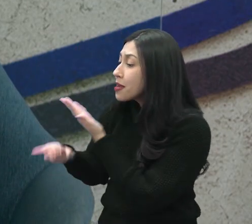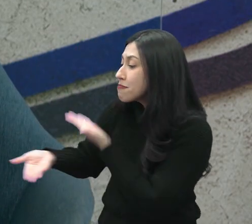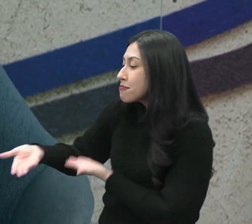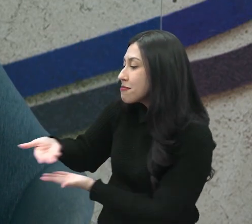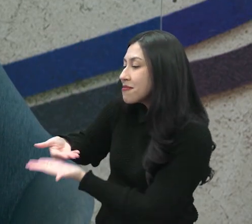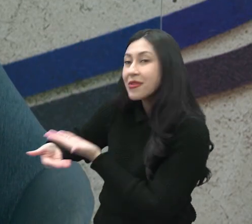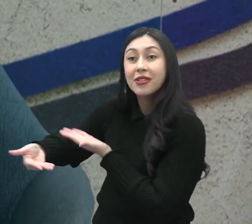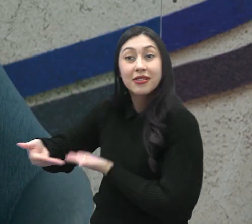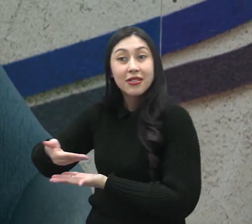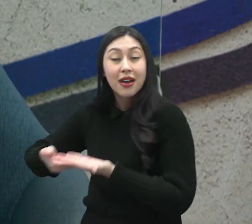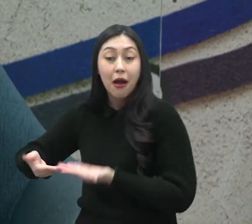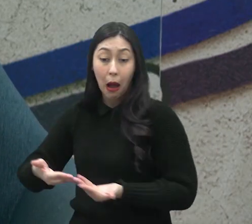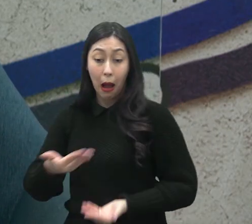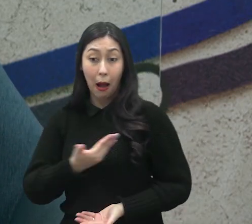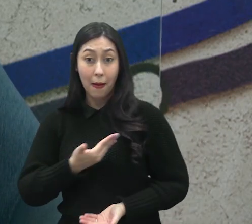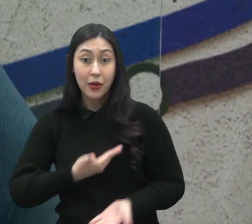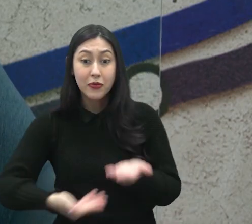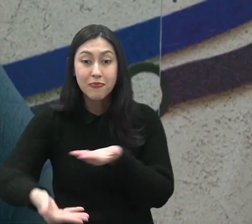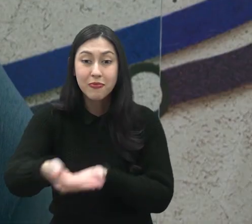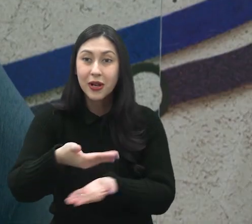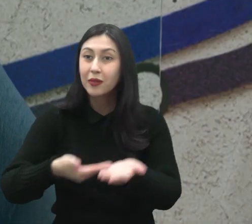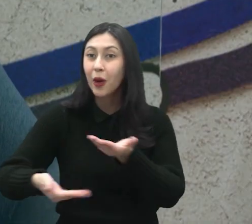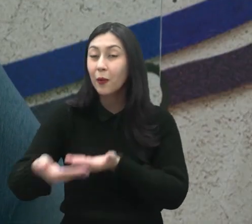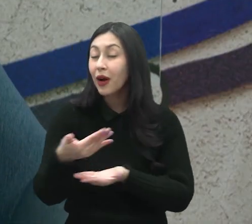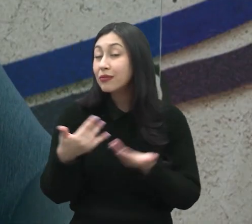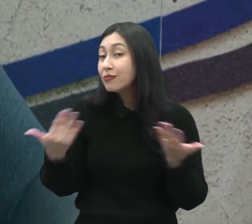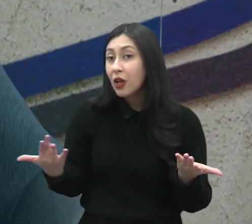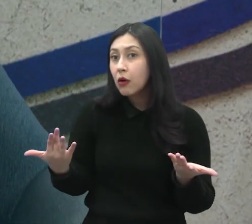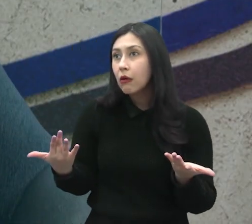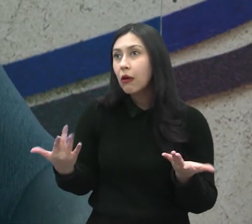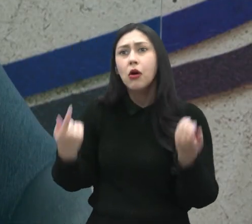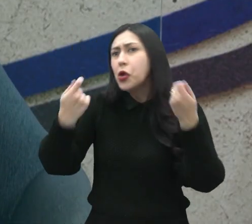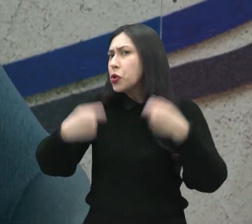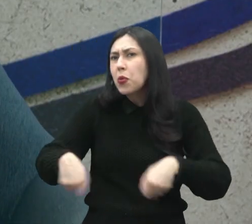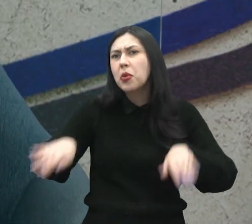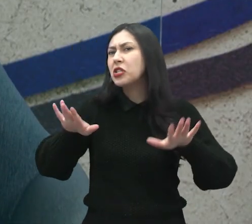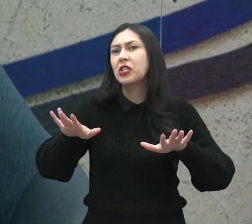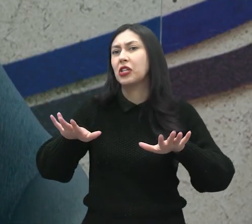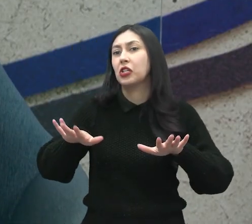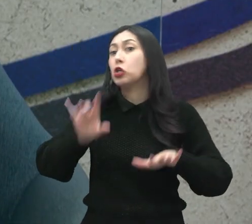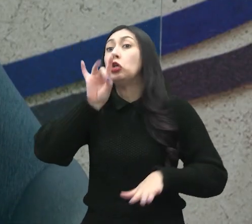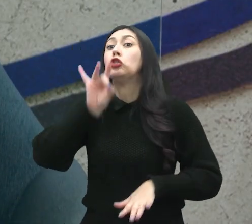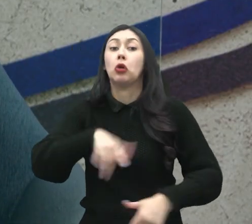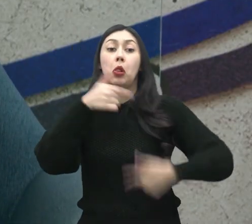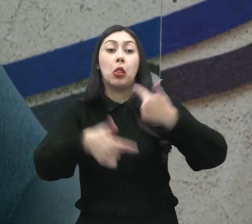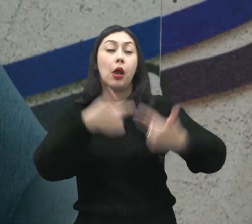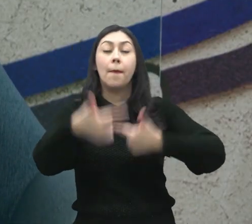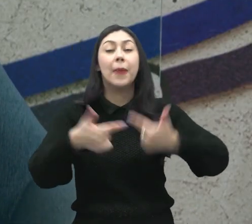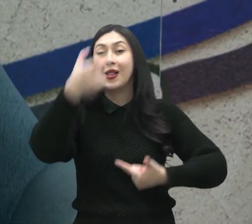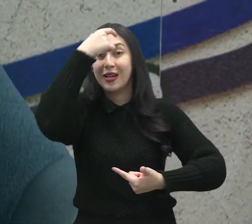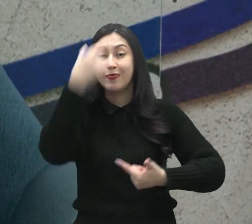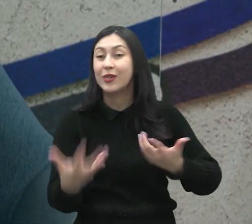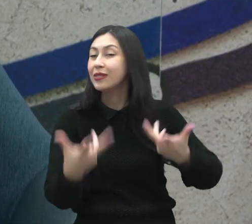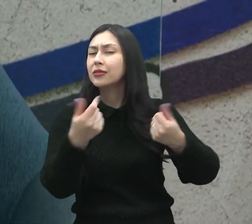meu ambiente de amigos. Então não necessariamente a gente exerce a nossa vocação só no ambiente profissional.